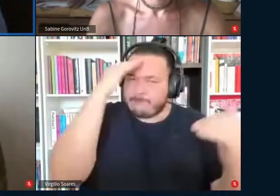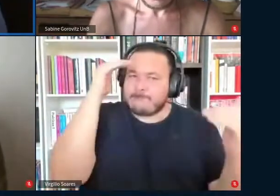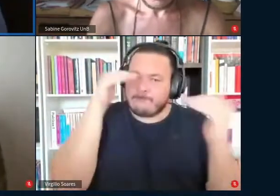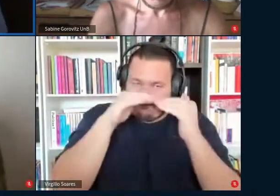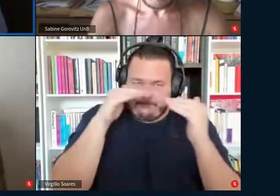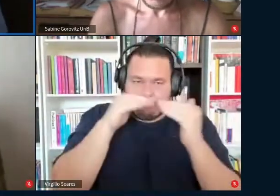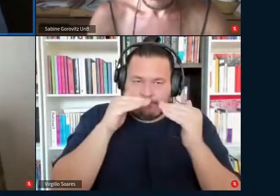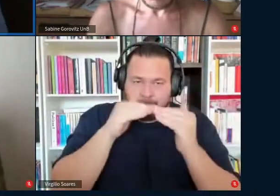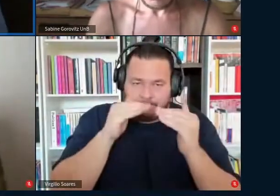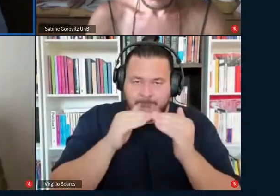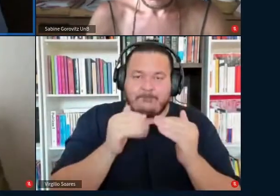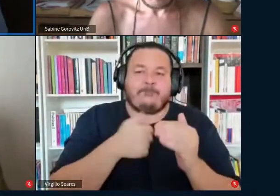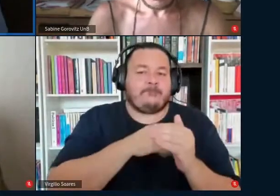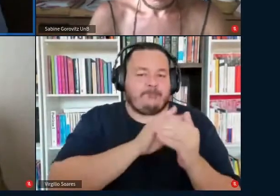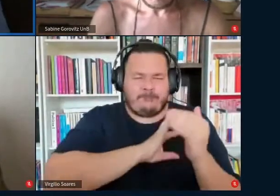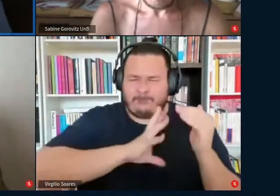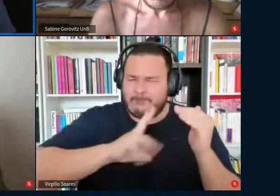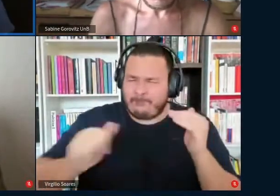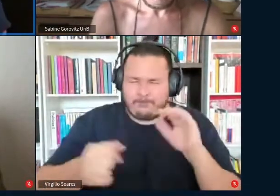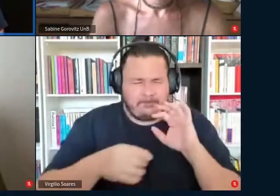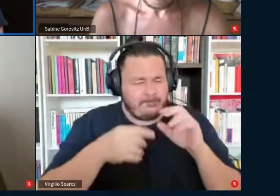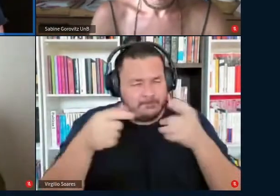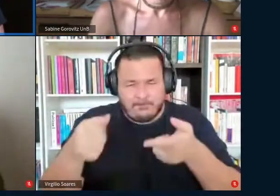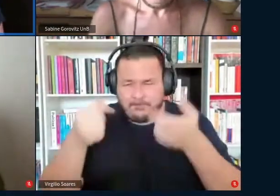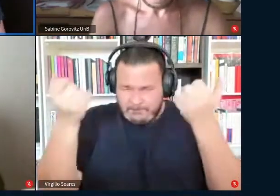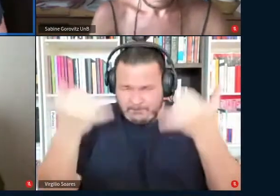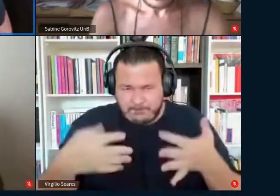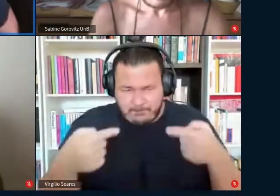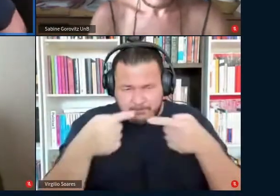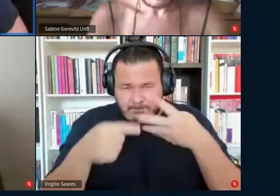Eu concordo, gênero, número e grau, com o que você colocou,